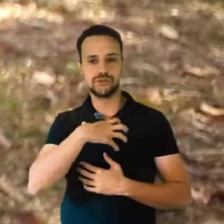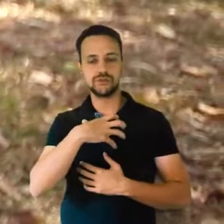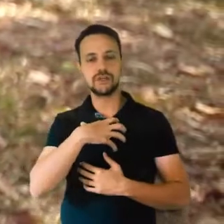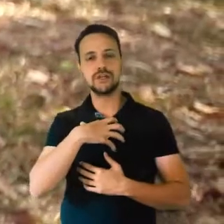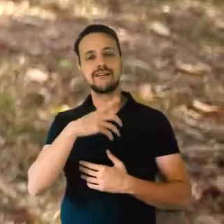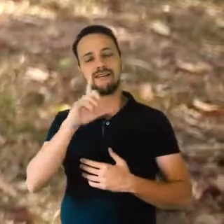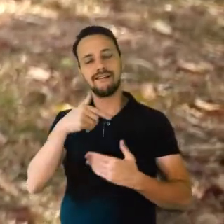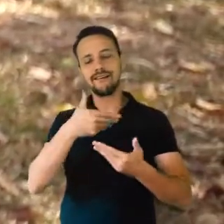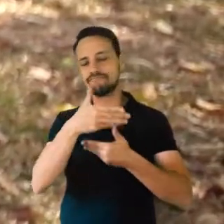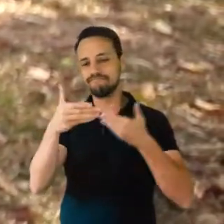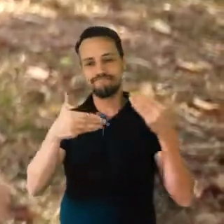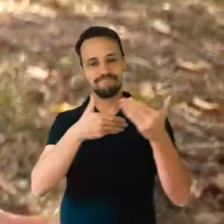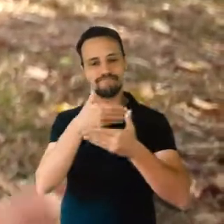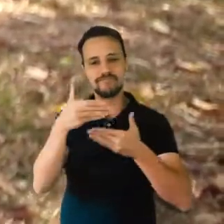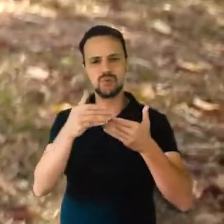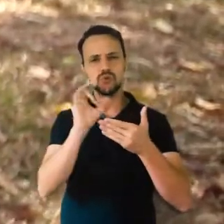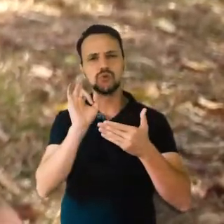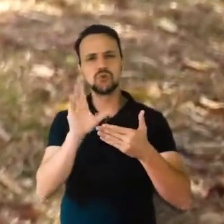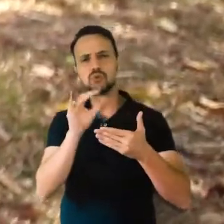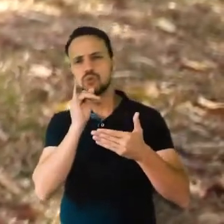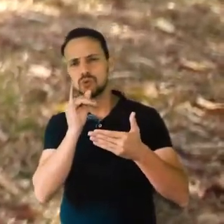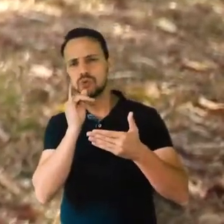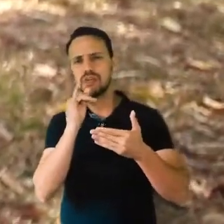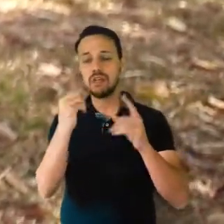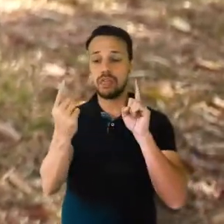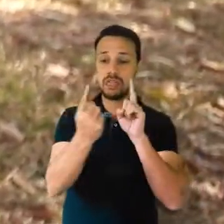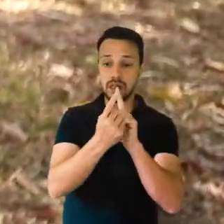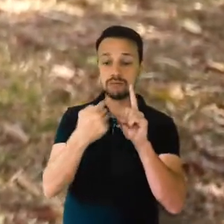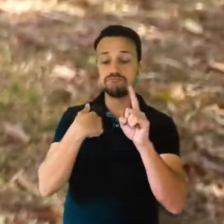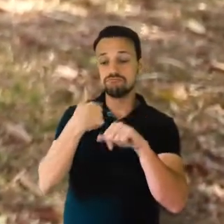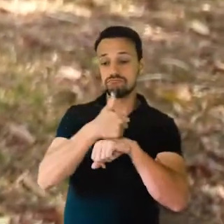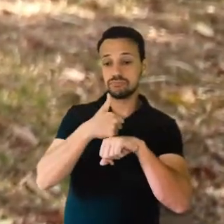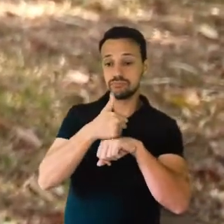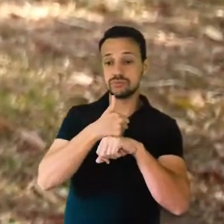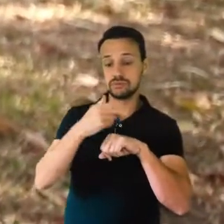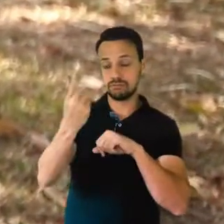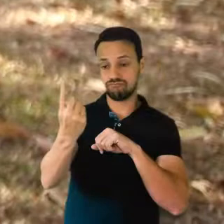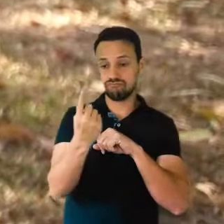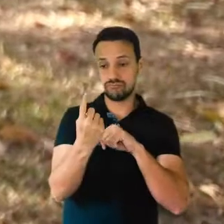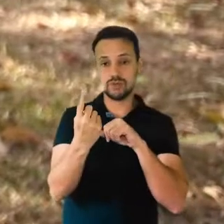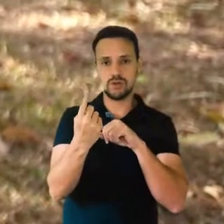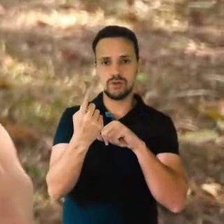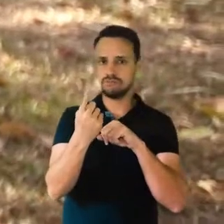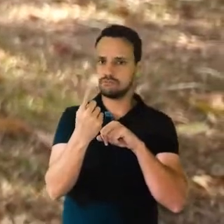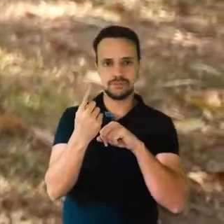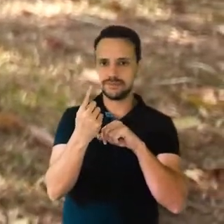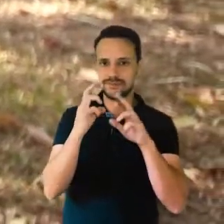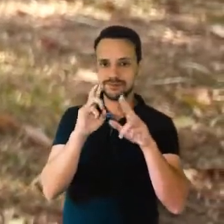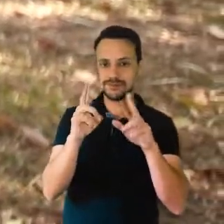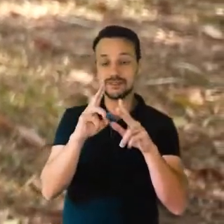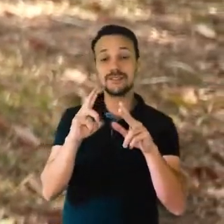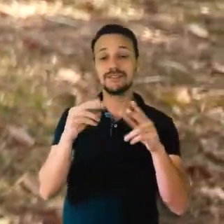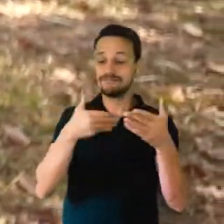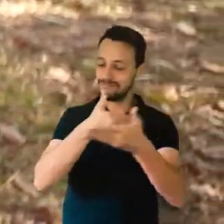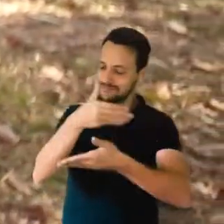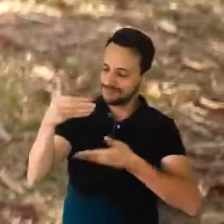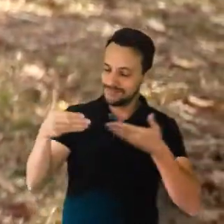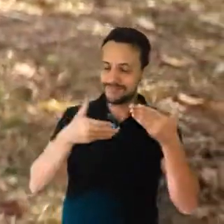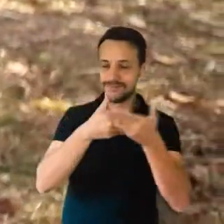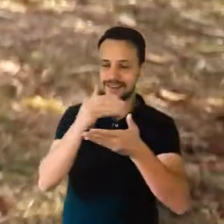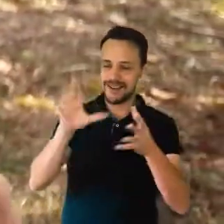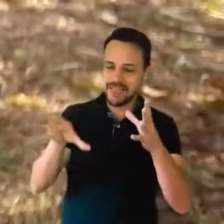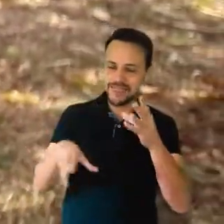uma outra relação, que sai dessa relação só terapeuta e paciente, né? E de repente a gente forma um grupo, então